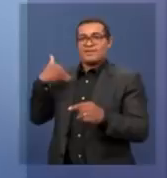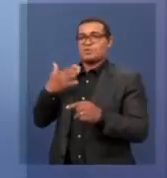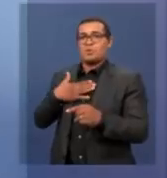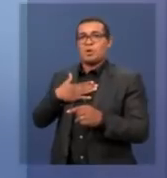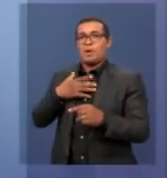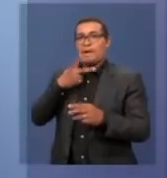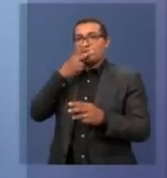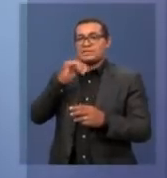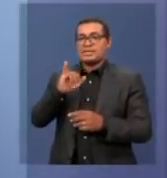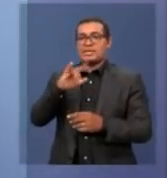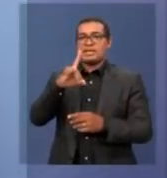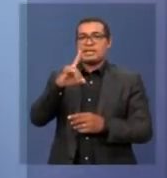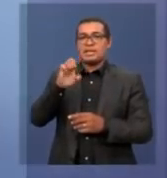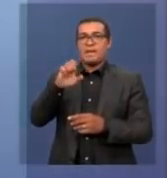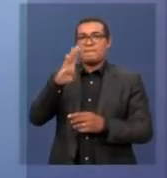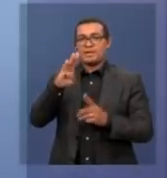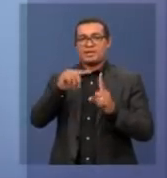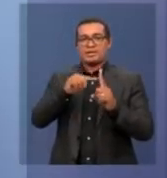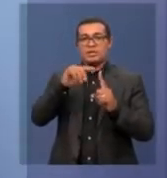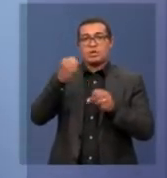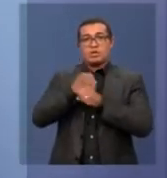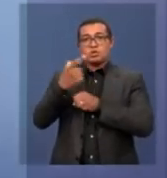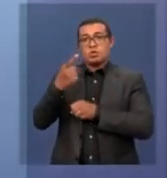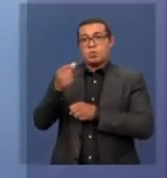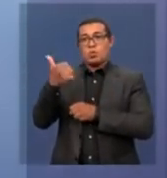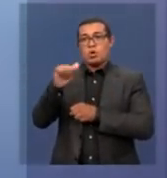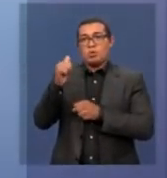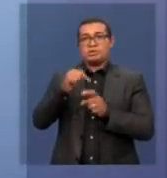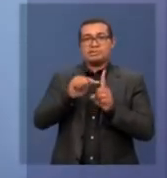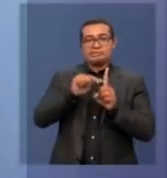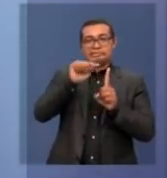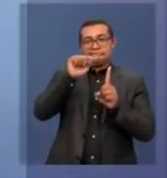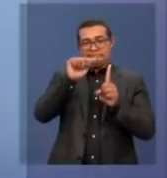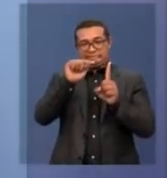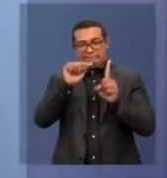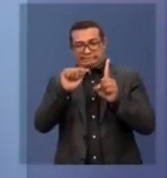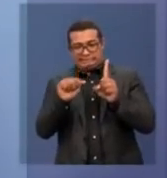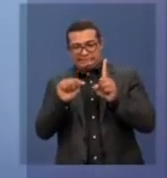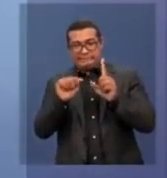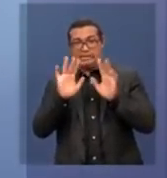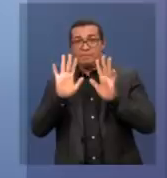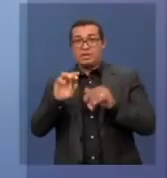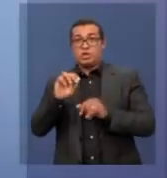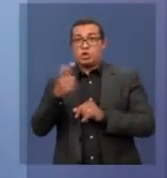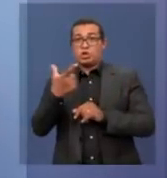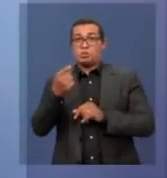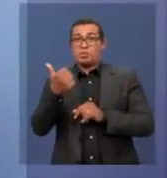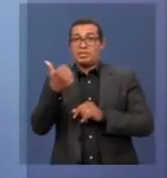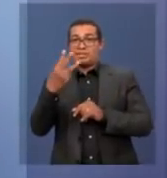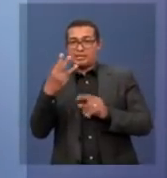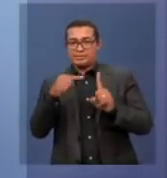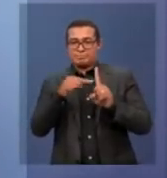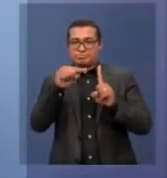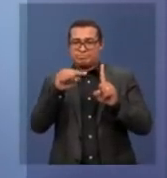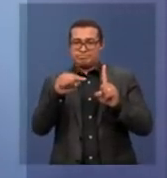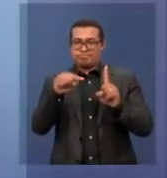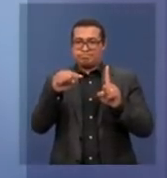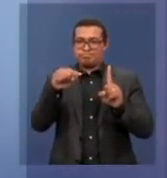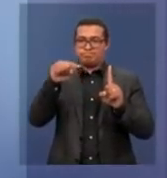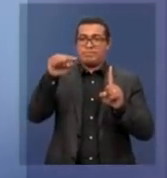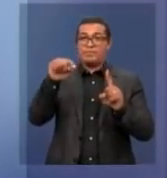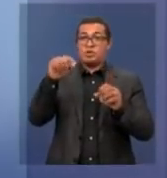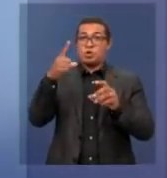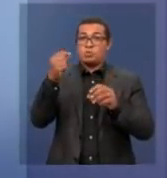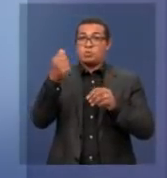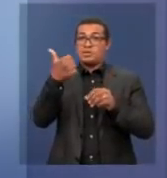no técnico do ideb em 2011 mas crescemos 2013 e deixamos pronto para crescer em 2015 então nossa curva a